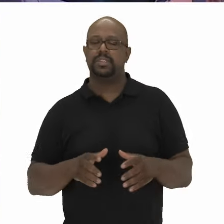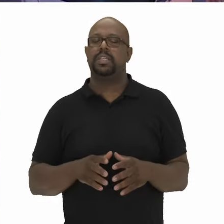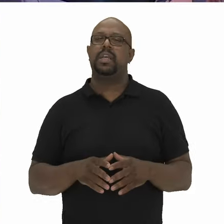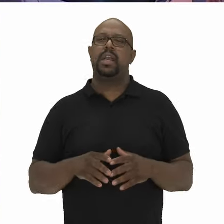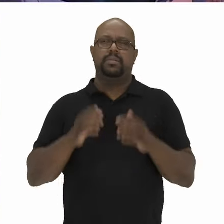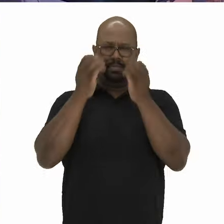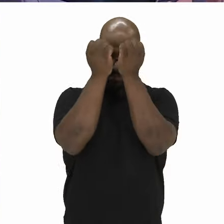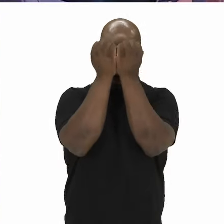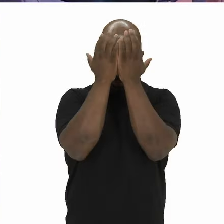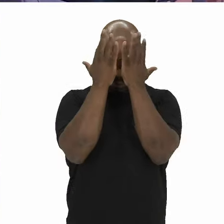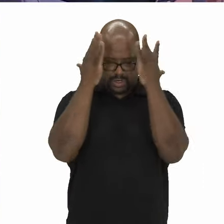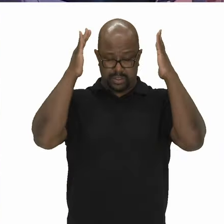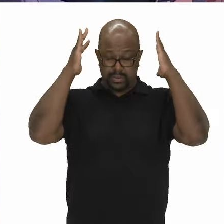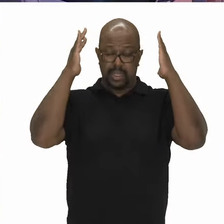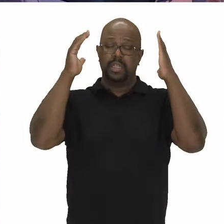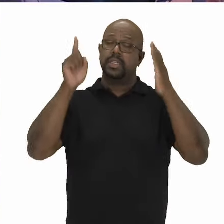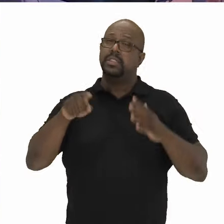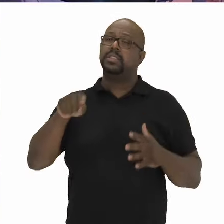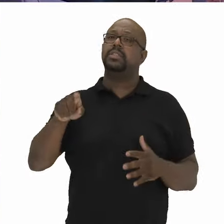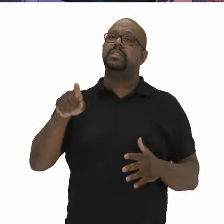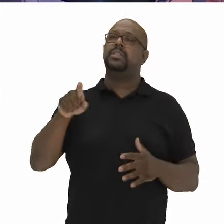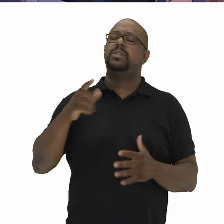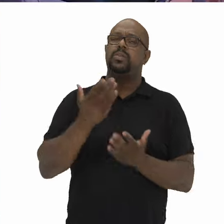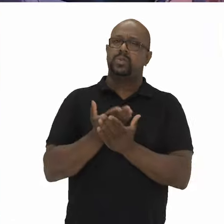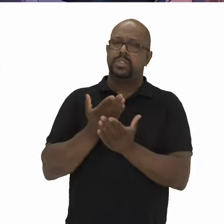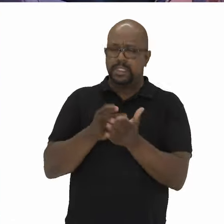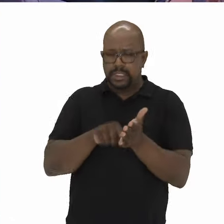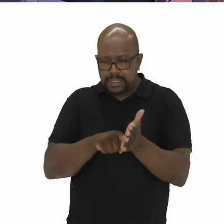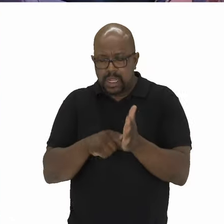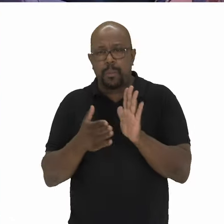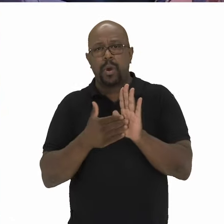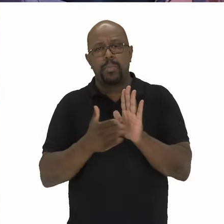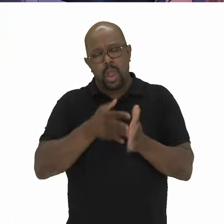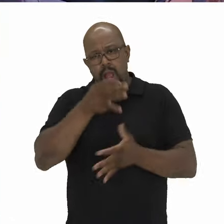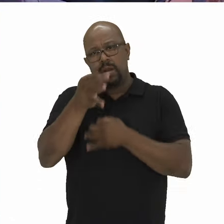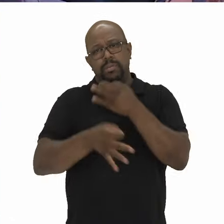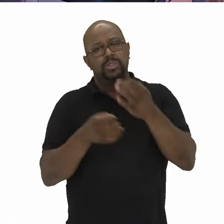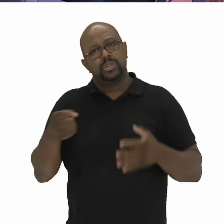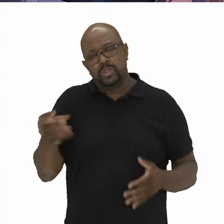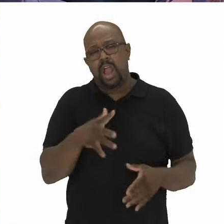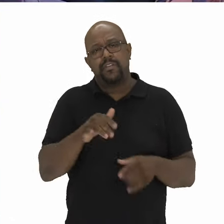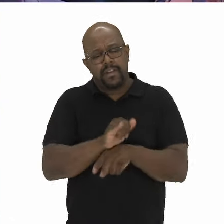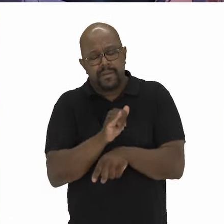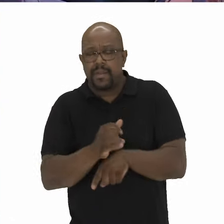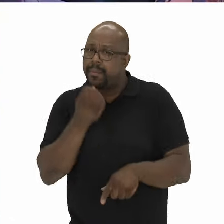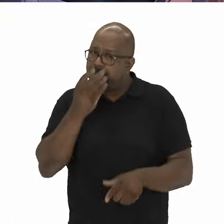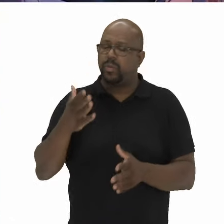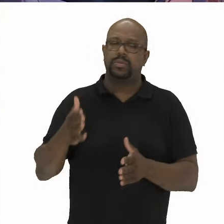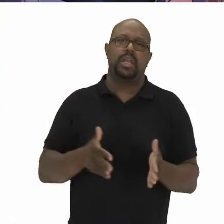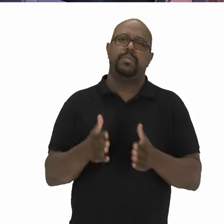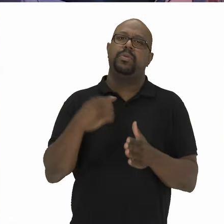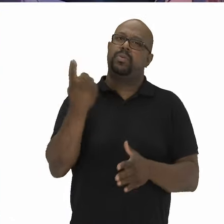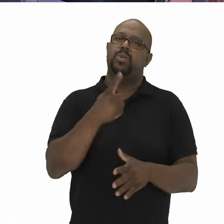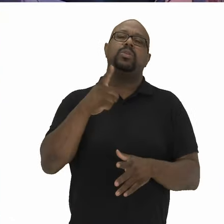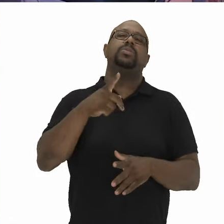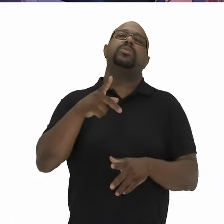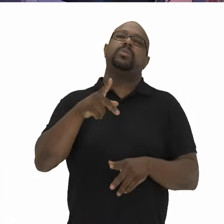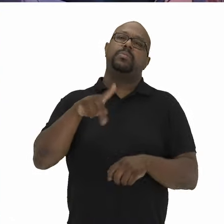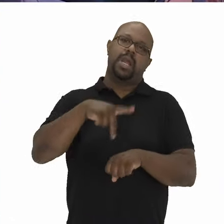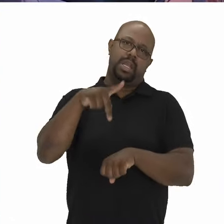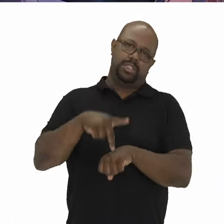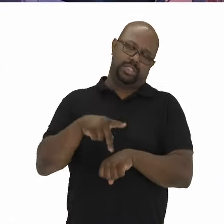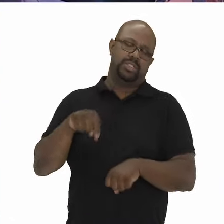pessoas eh neurodiversas que que estão estudando e estão propondo novos caminhos e bons caminhos